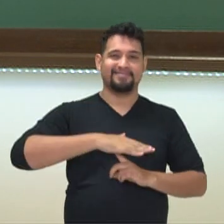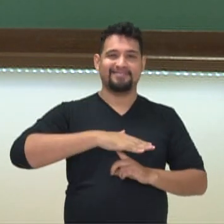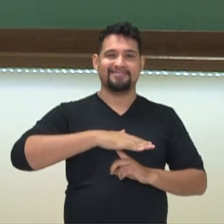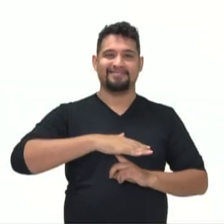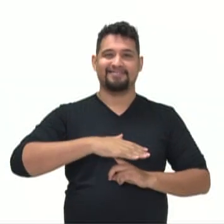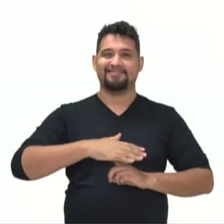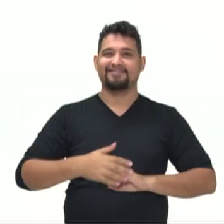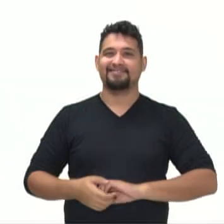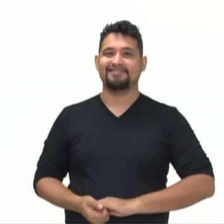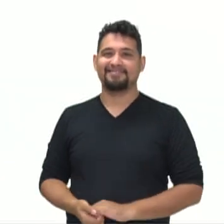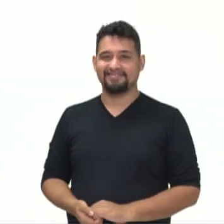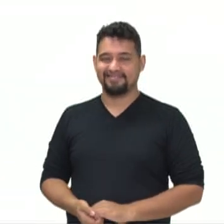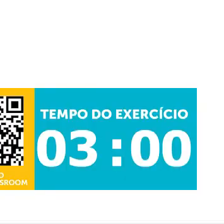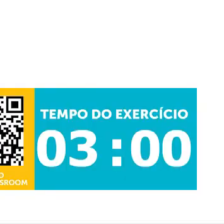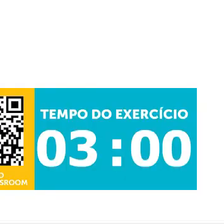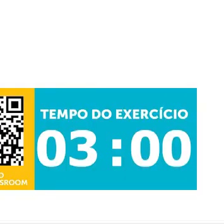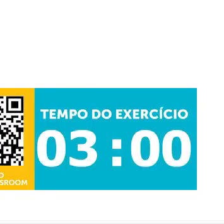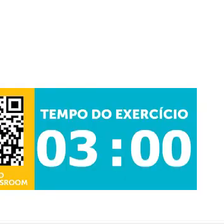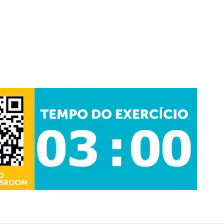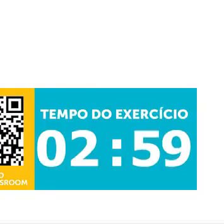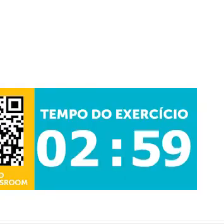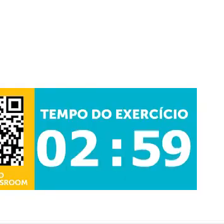Paraná.